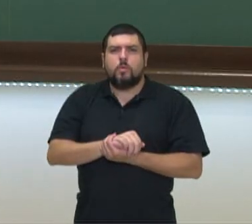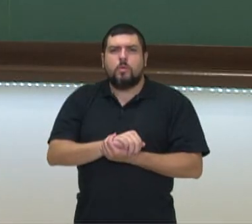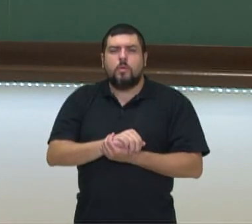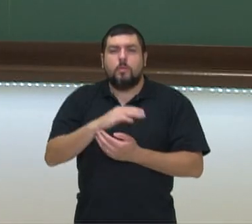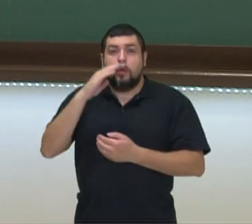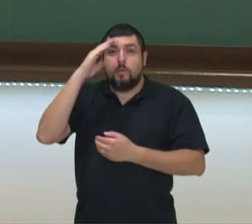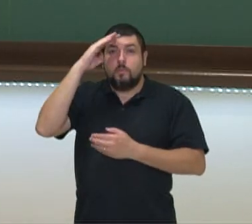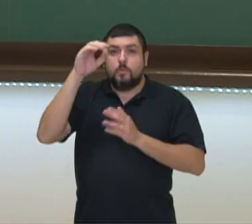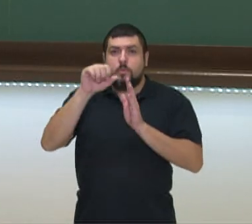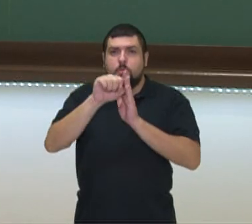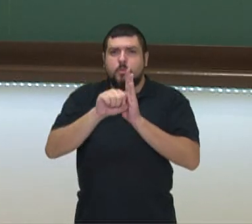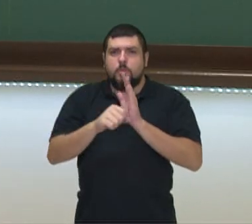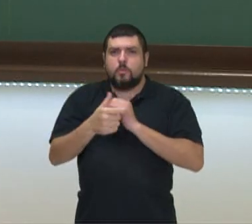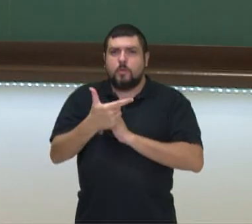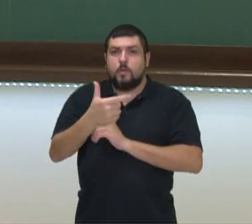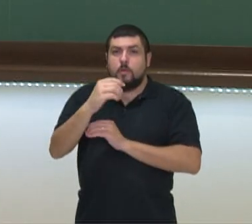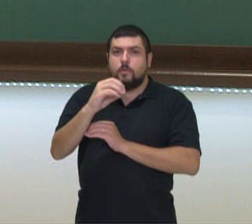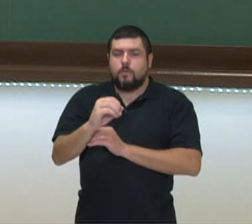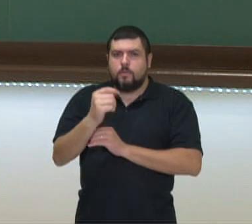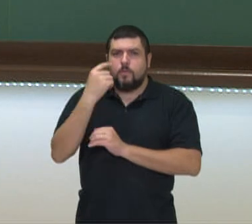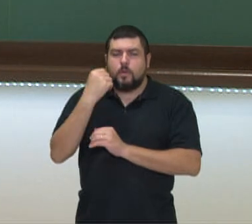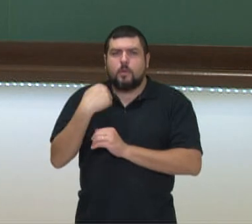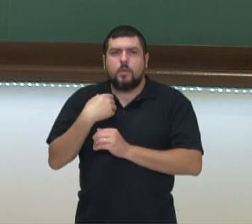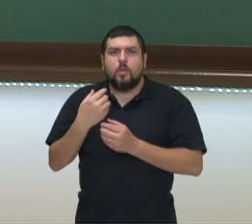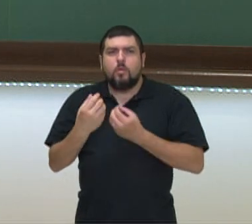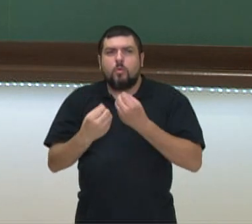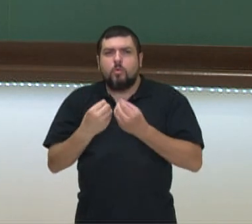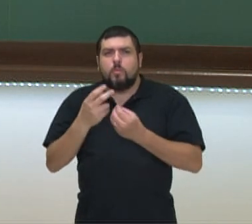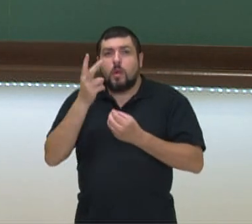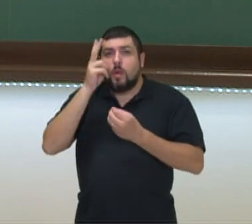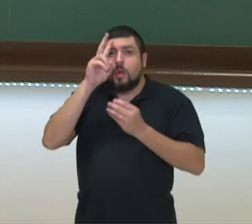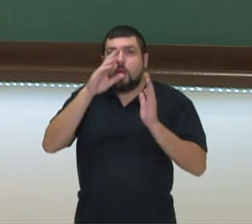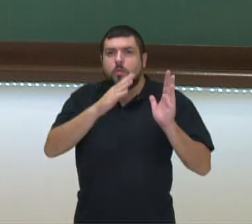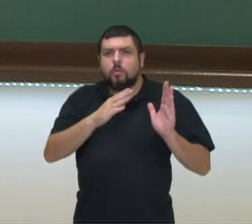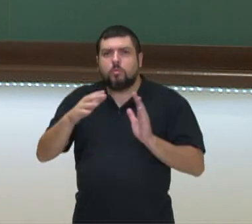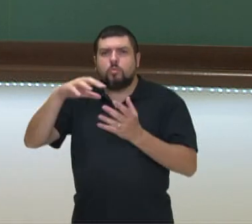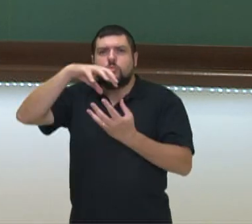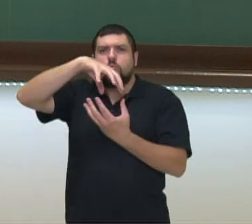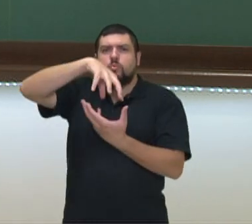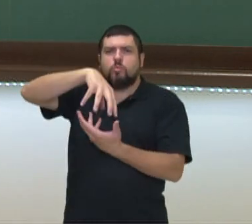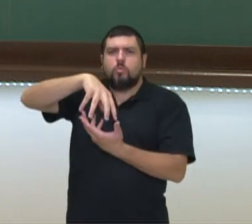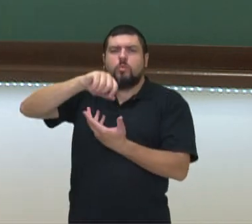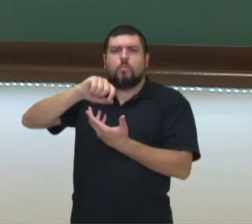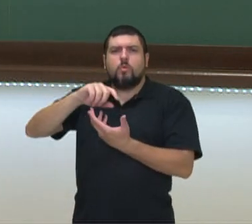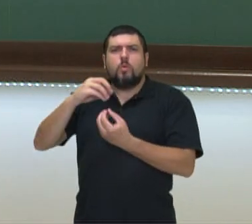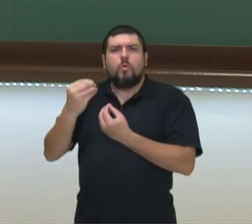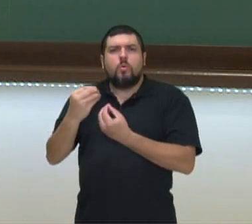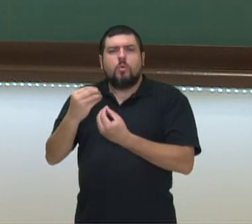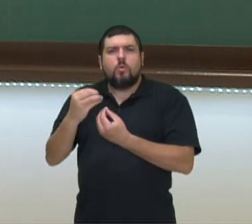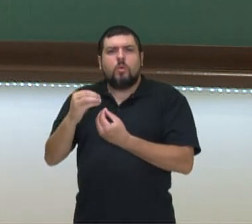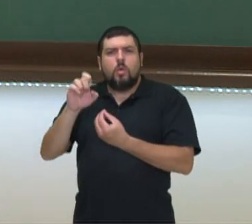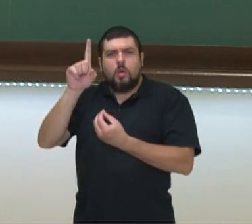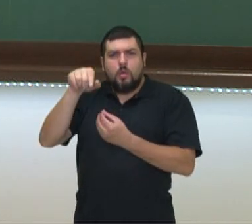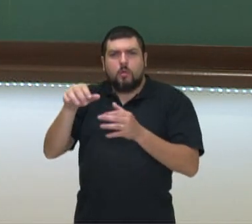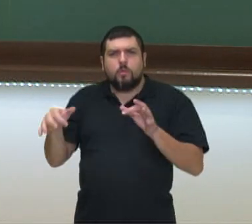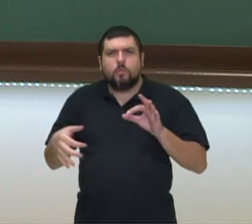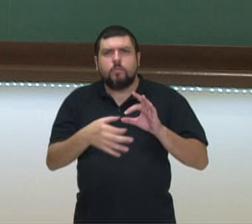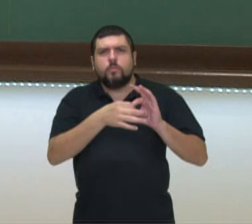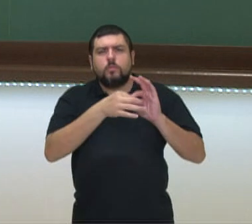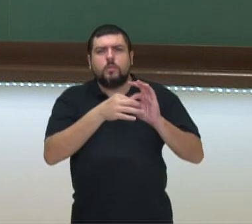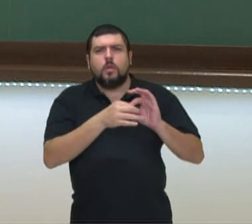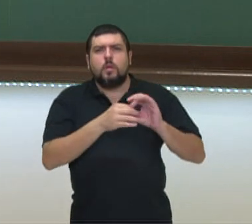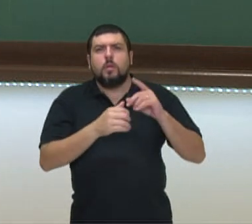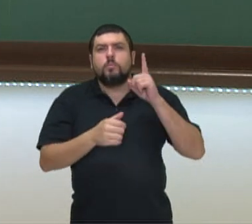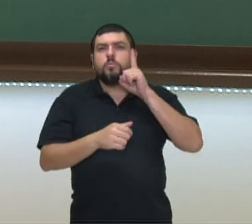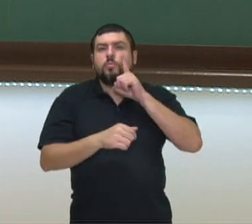XX, eu não consigo falar da história mundial sem estabelecer relações com os Estados Unidos, que vai se tornar